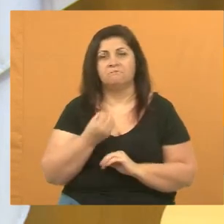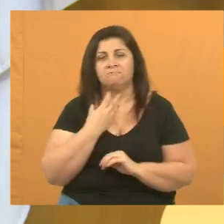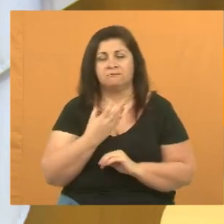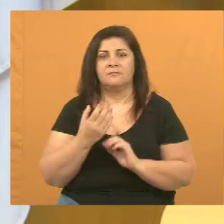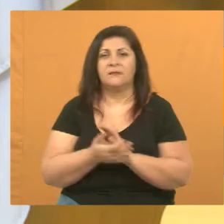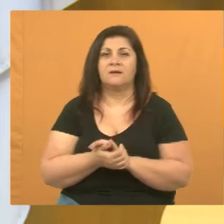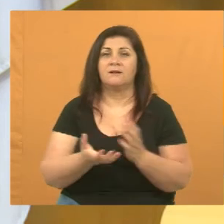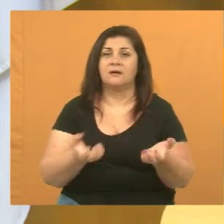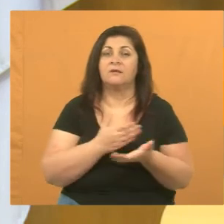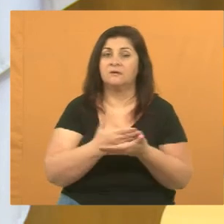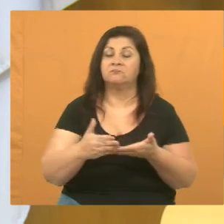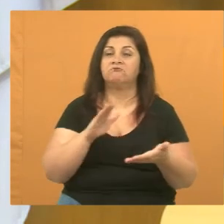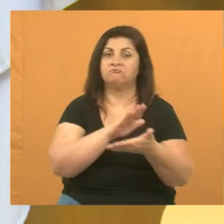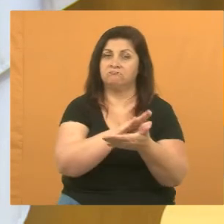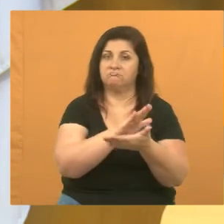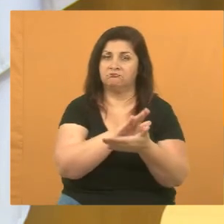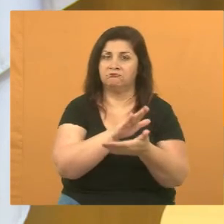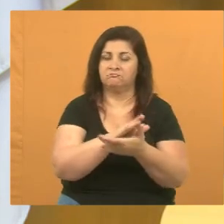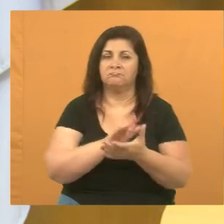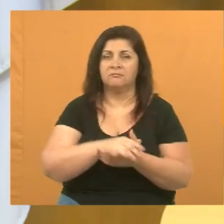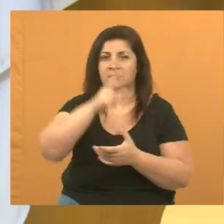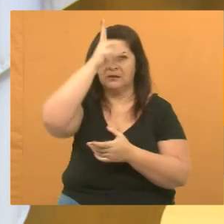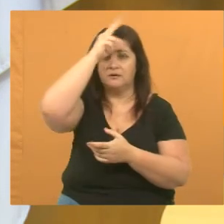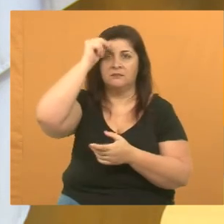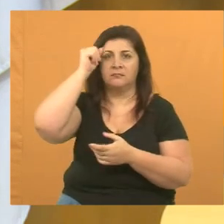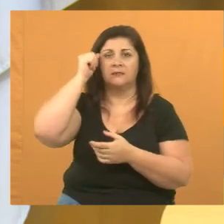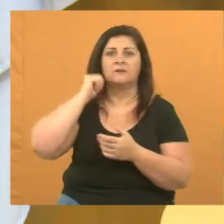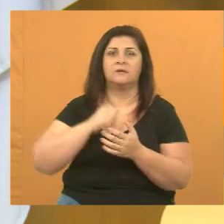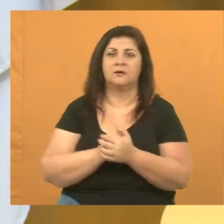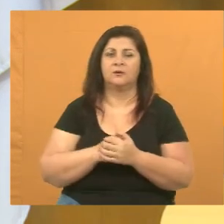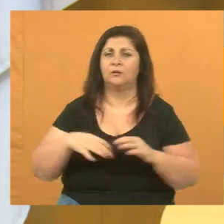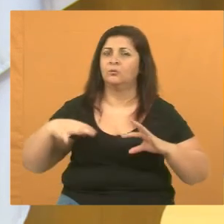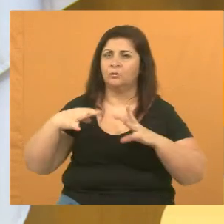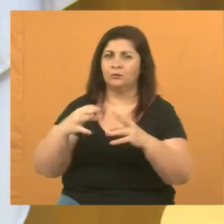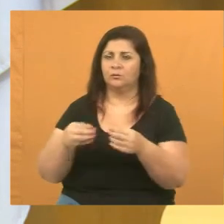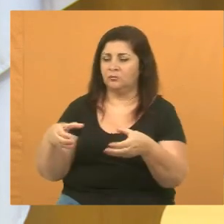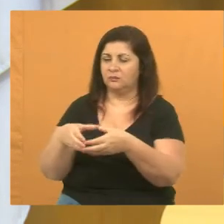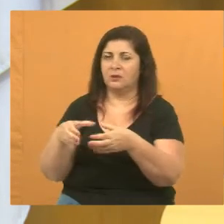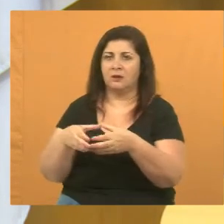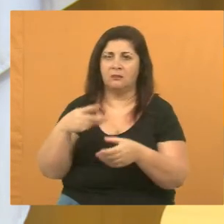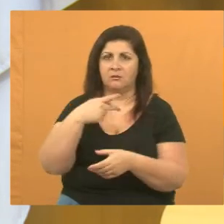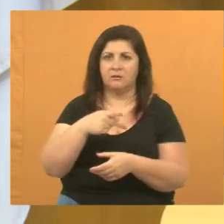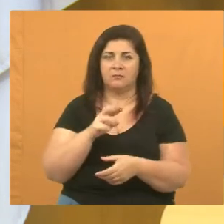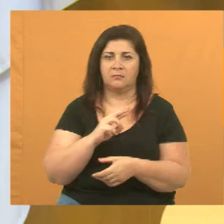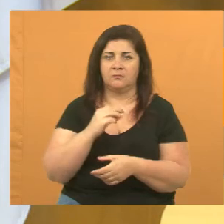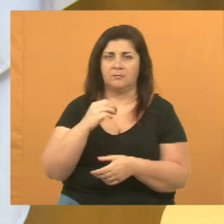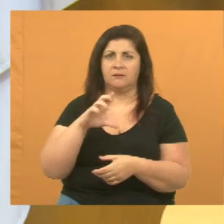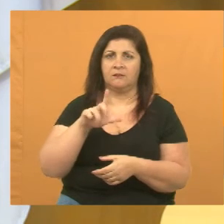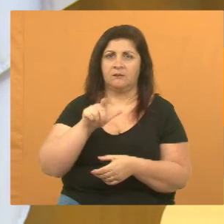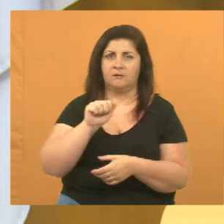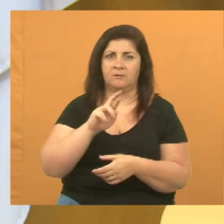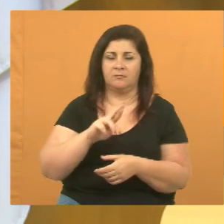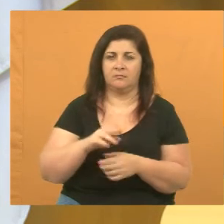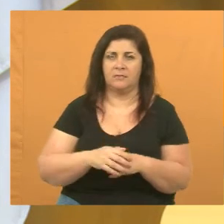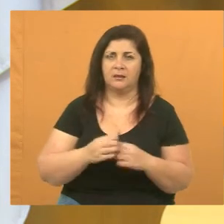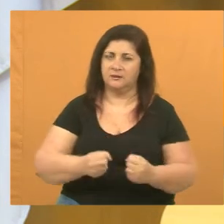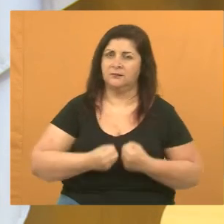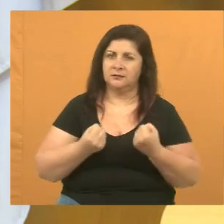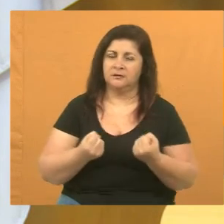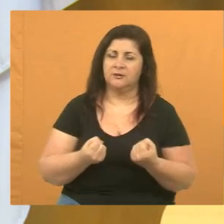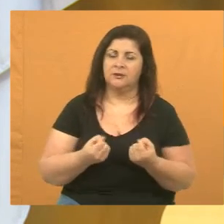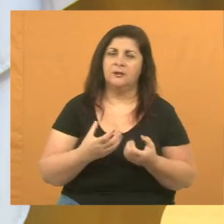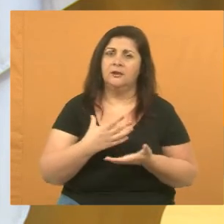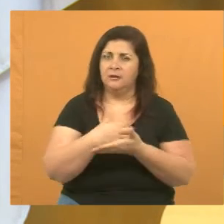aqui começar parabenizando o prefeito Isaías Santana, toda a equipe da Prolar aí pela dedicação. Levo um abraço